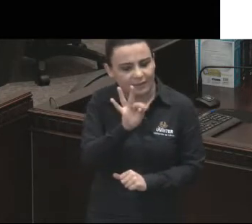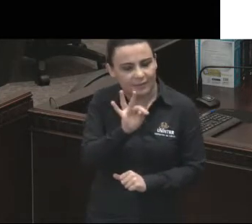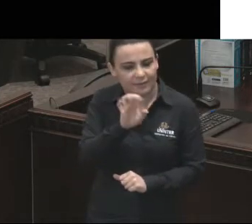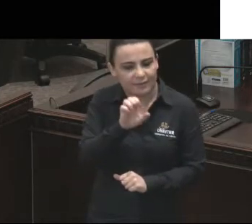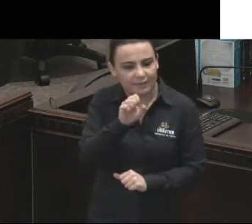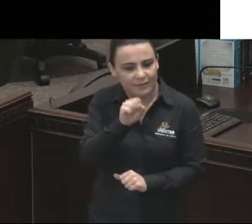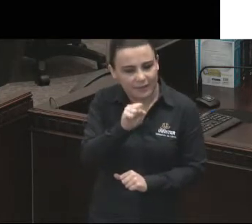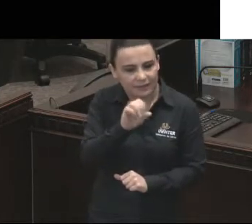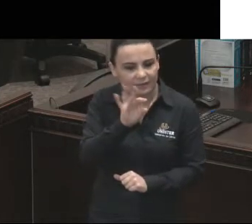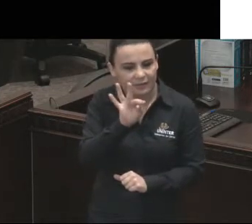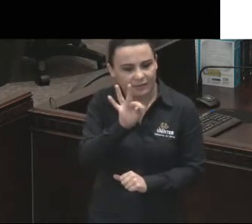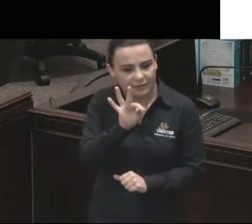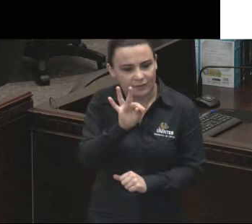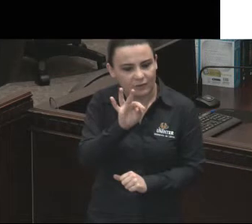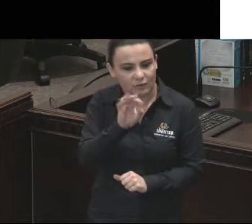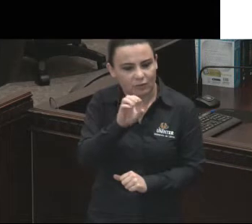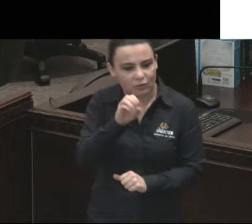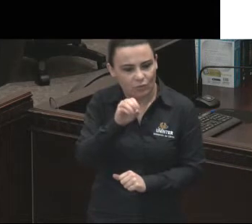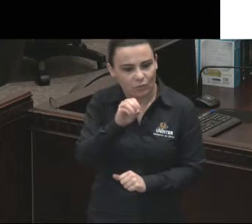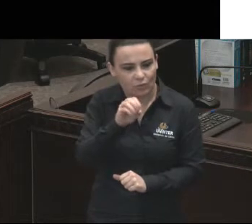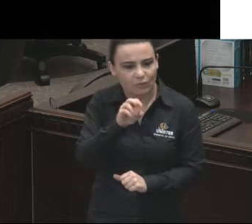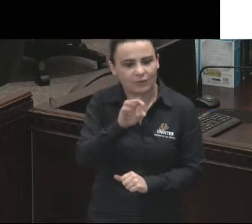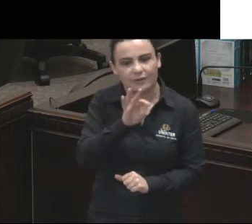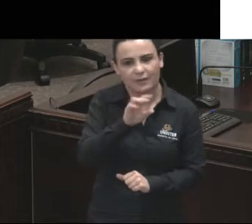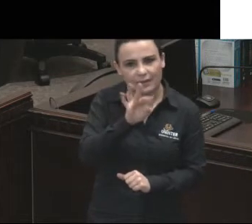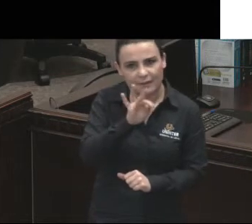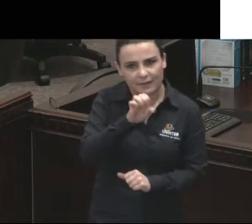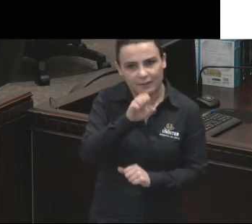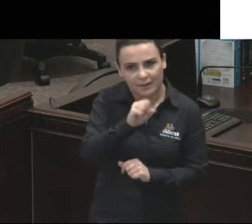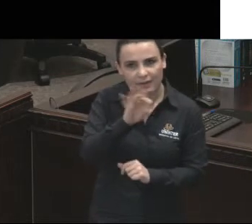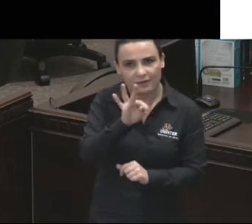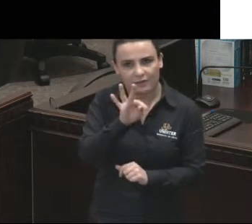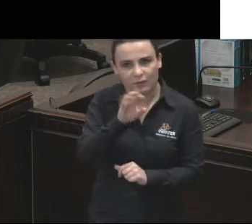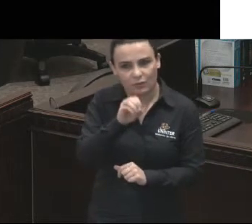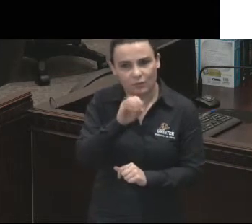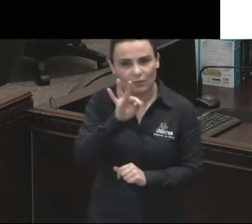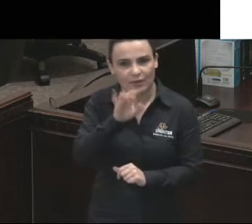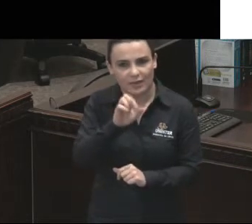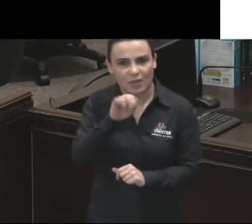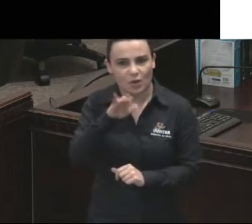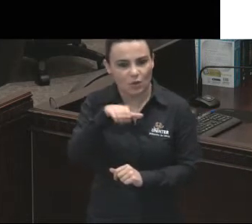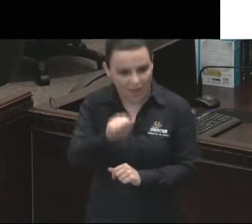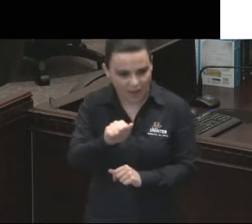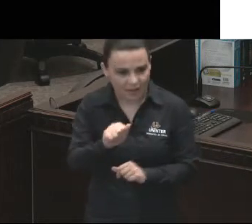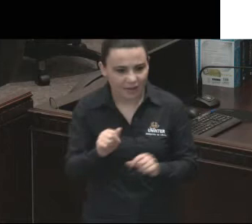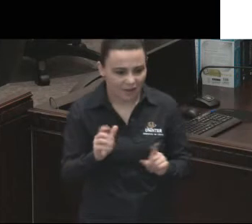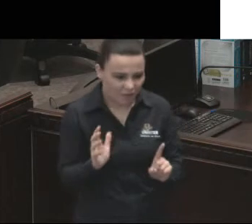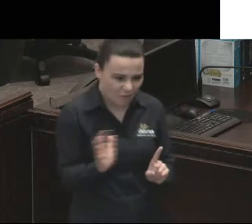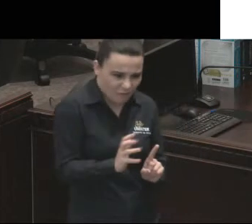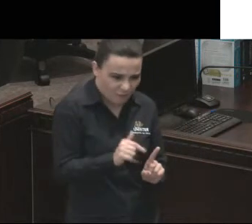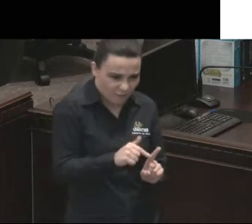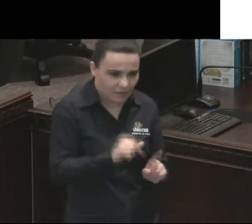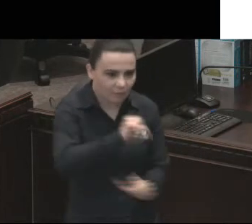tem vários... A natureza começou a mostrar isso, onde não tinha mais peixes machos em determinados lugares, só fêmeas. Então,